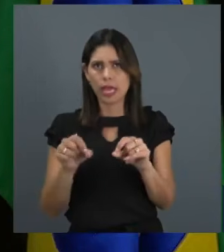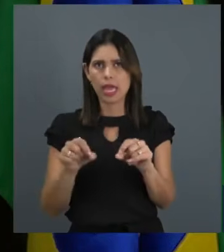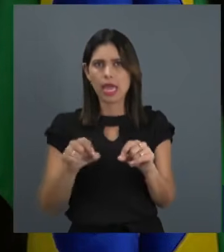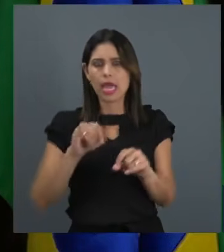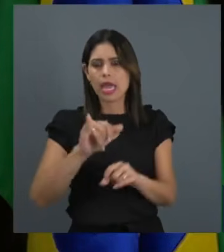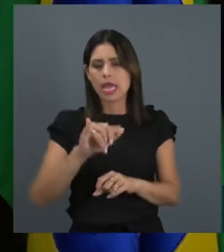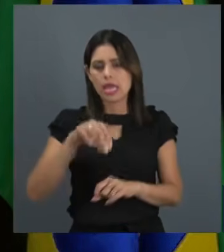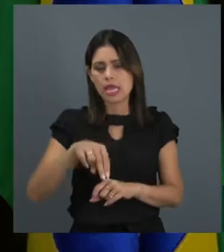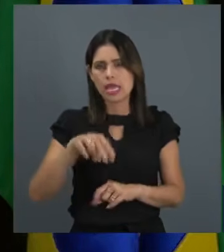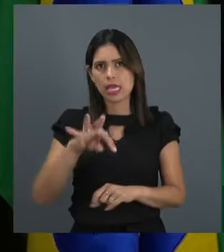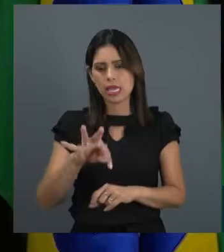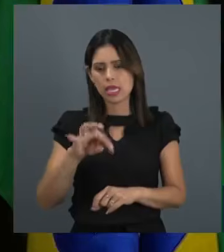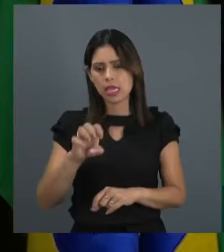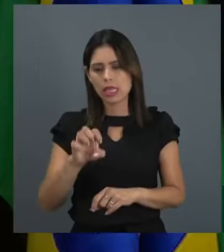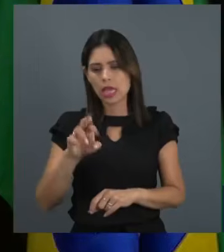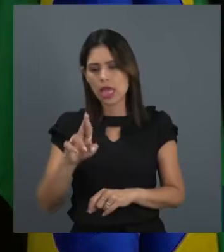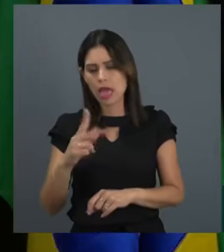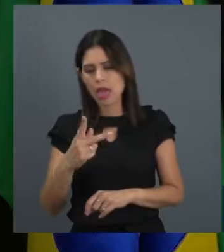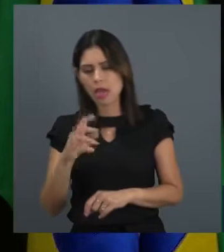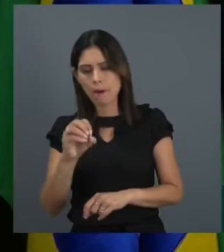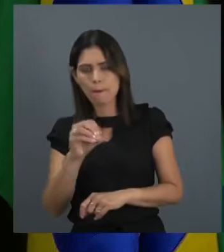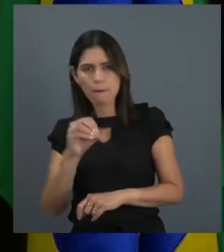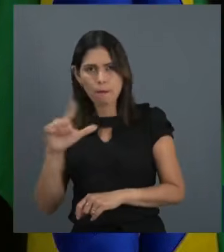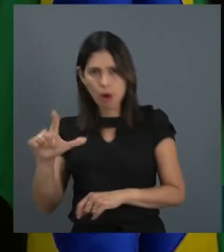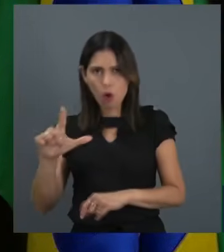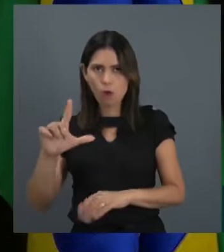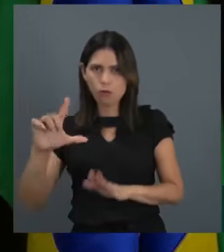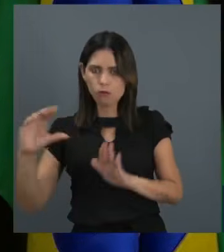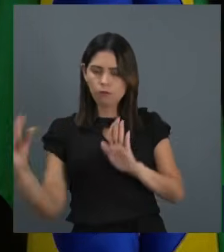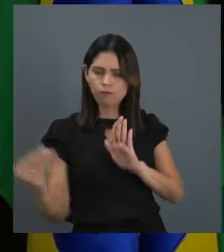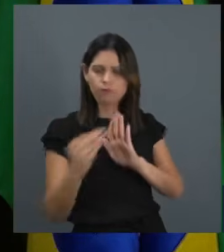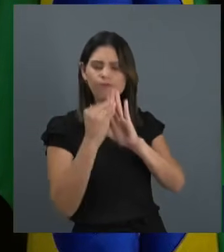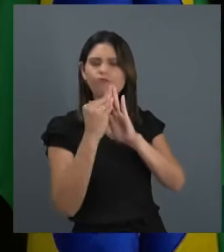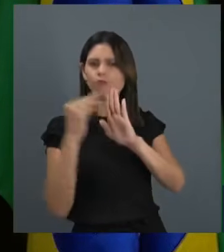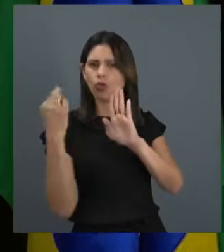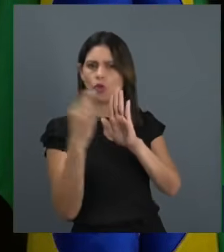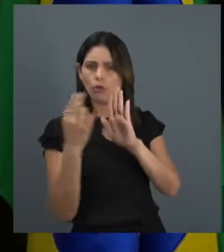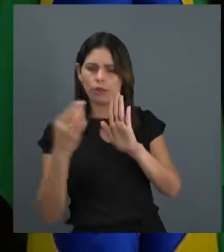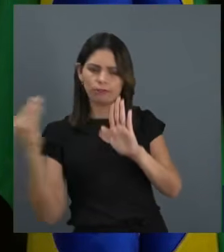Interpol. É o preço que se paga por criticar.